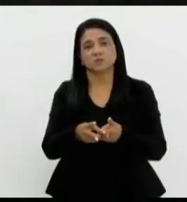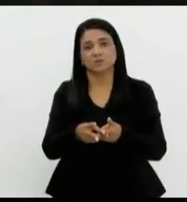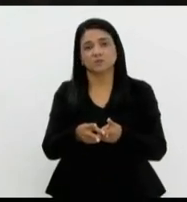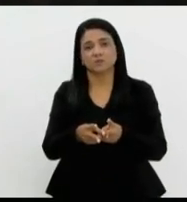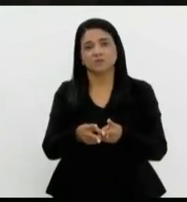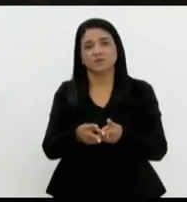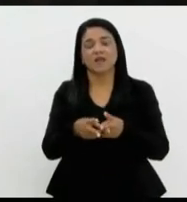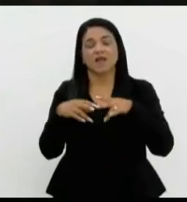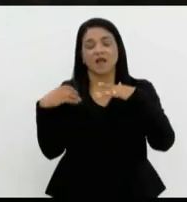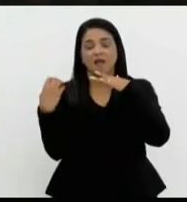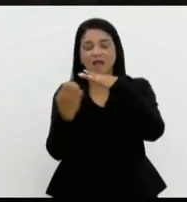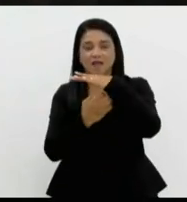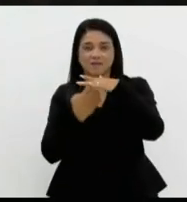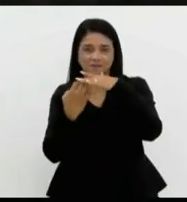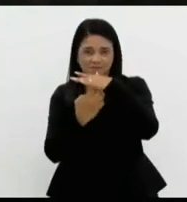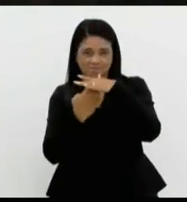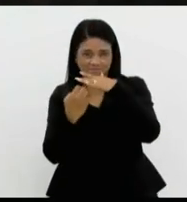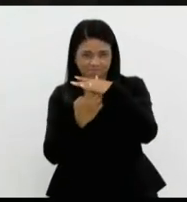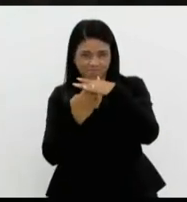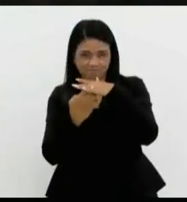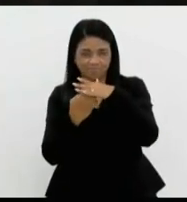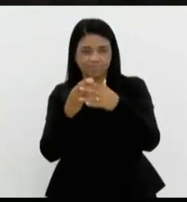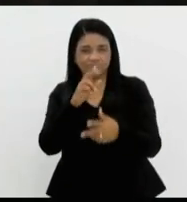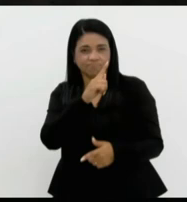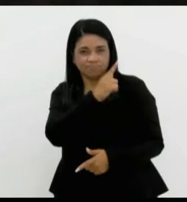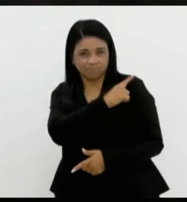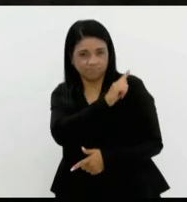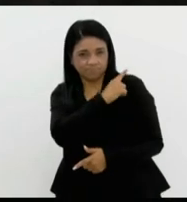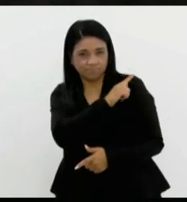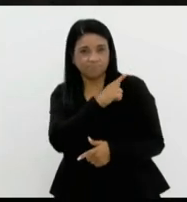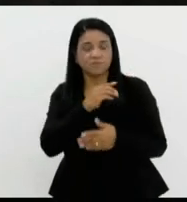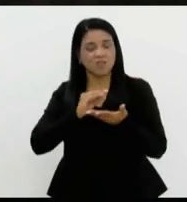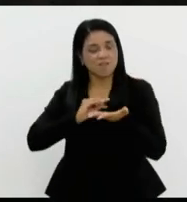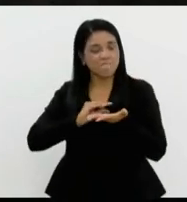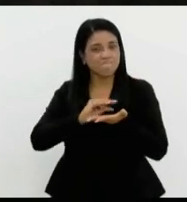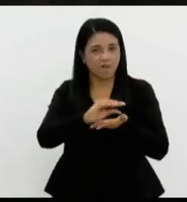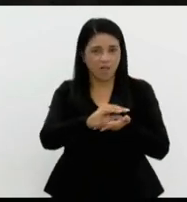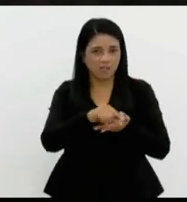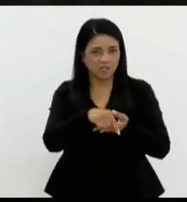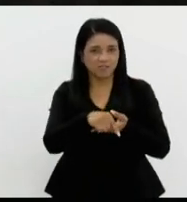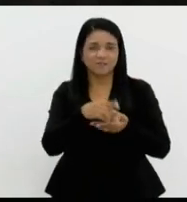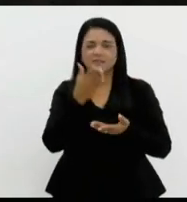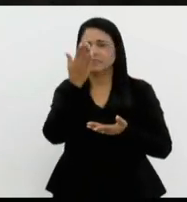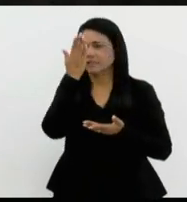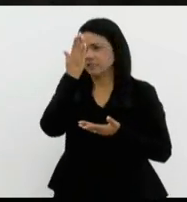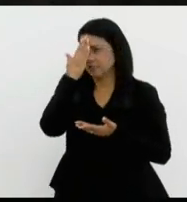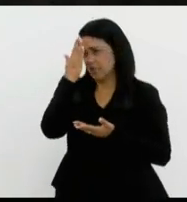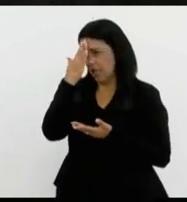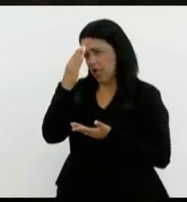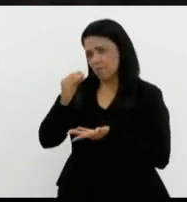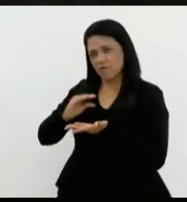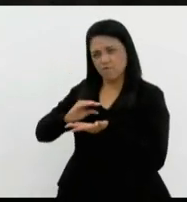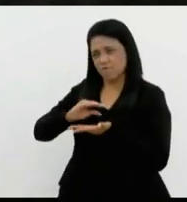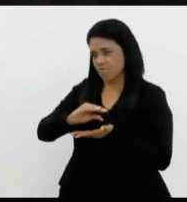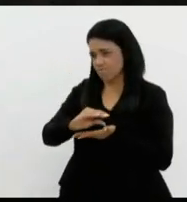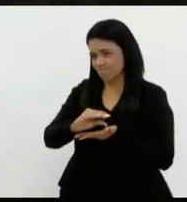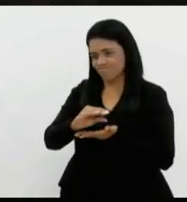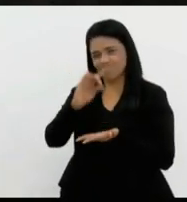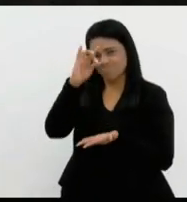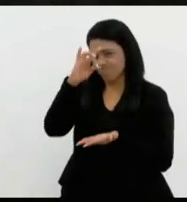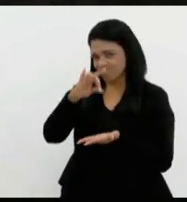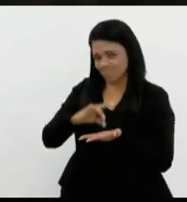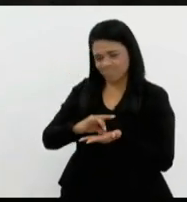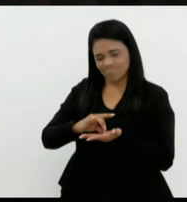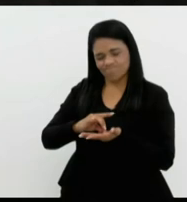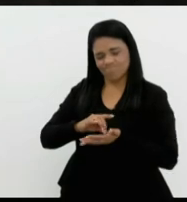Elas insistem em dizer que investem, mas nós sabemos que esses investimentos não são